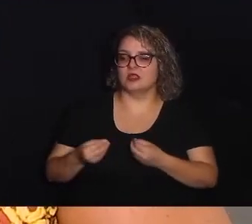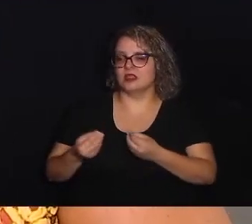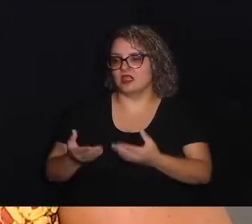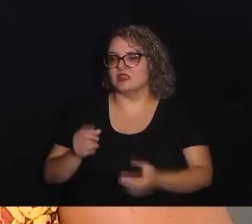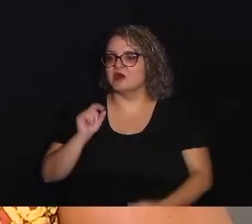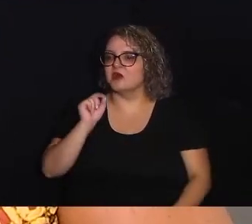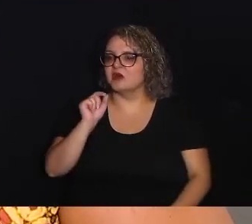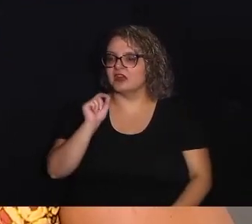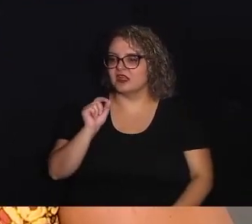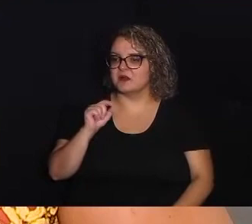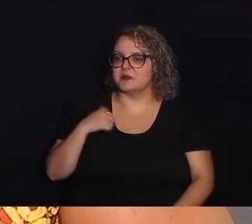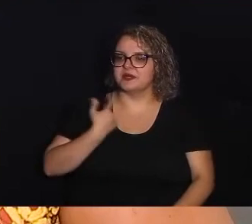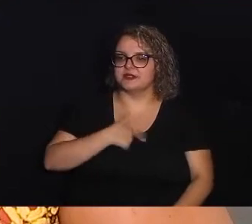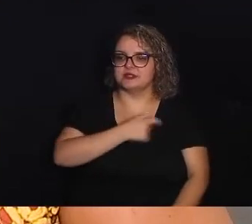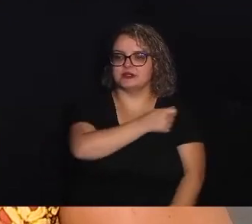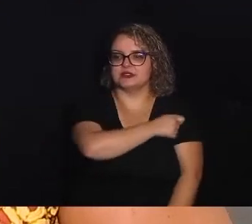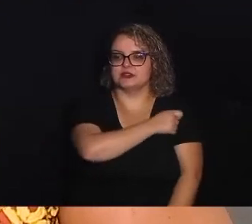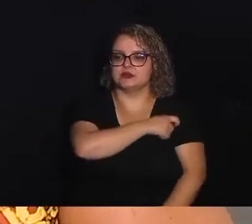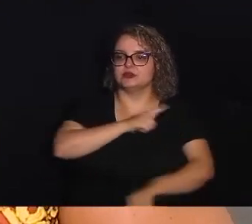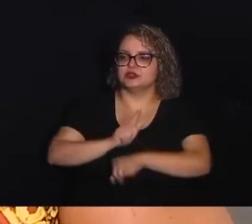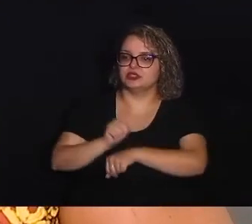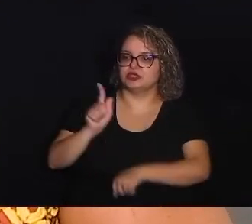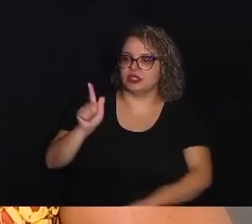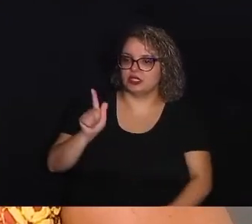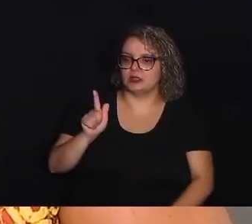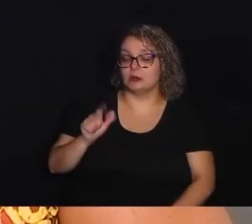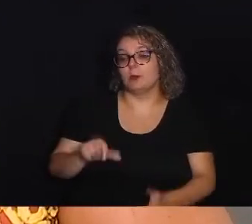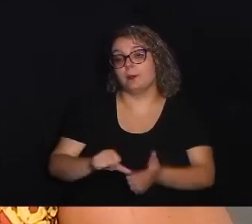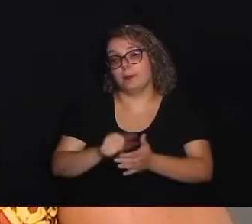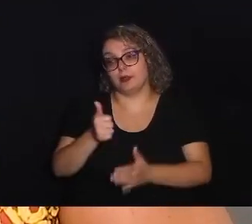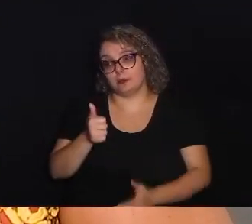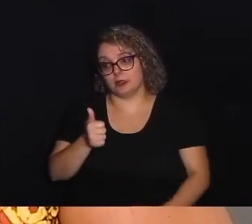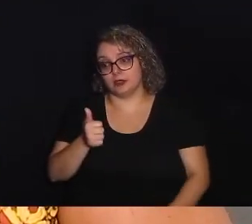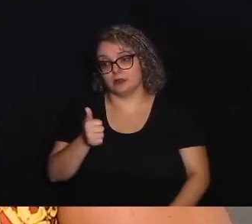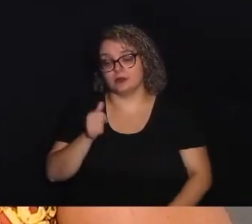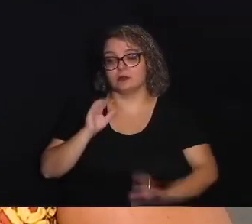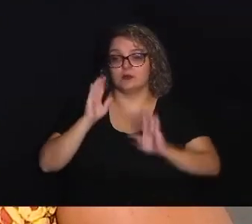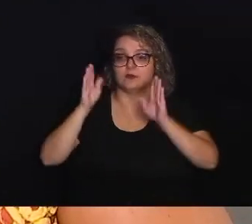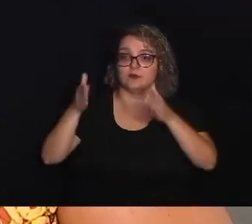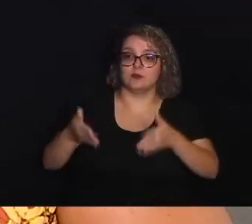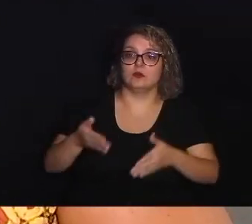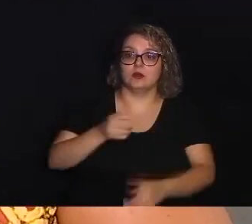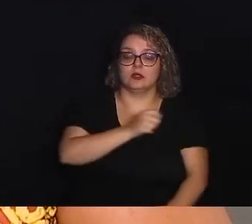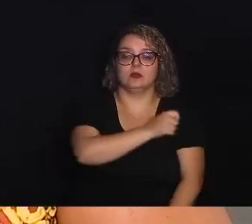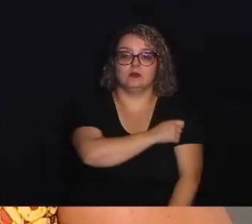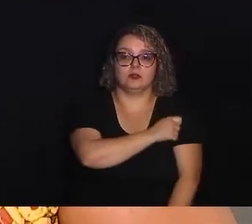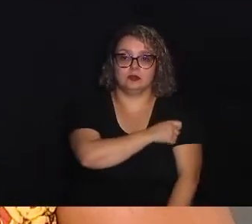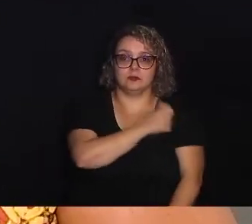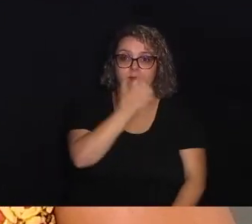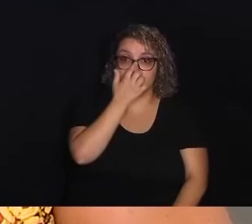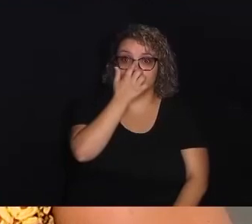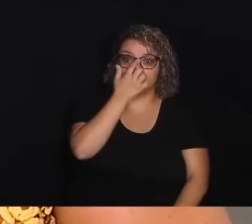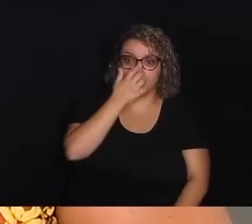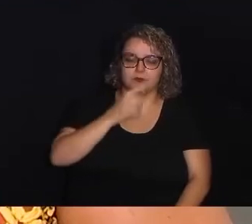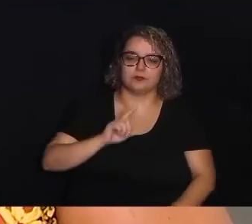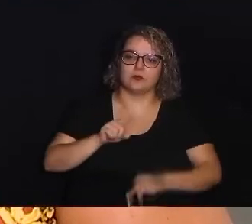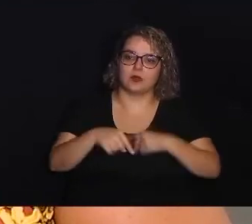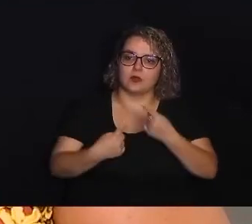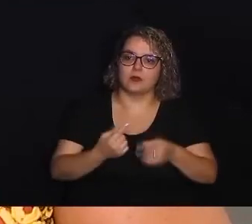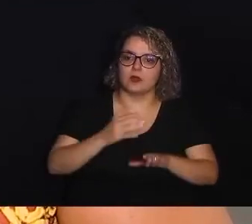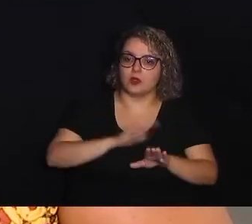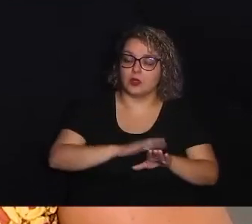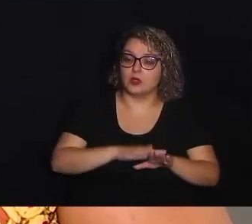estudos que serão oferecidos para os nossos alunos de graduação primeiramente voltado para os